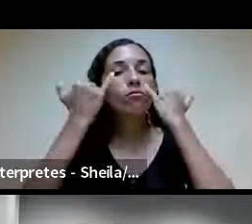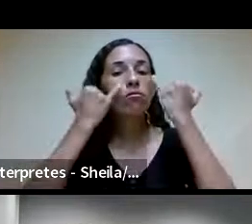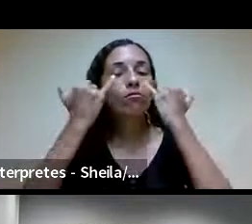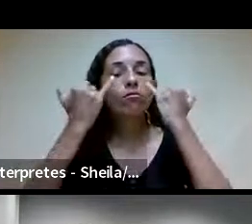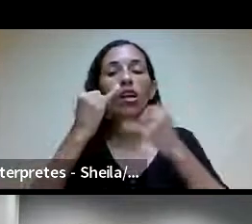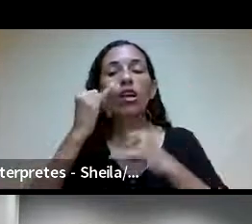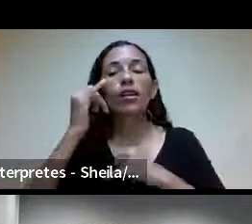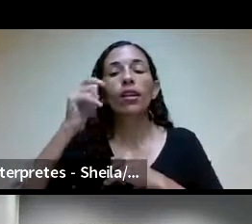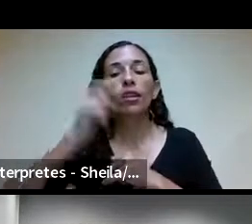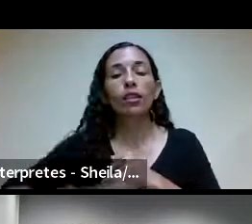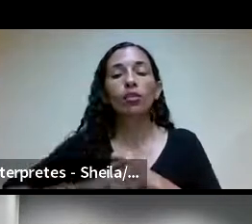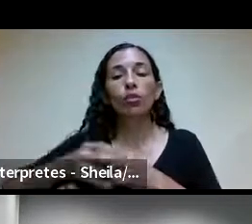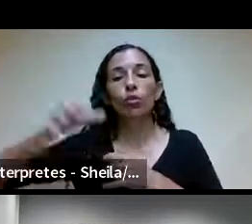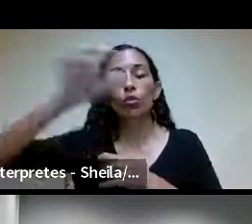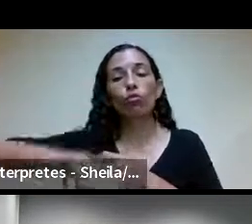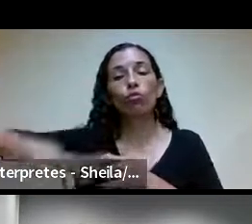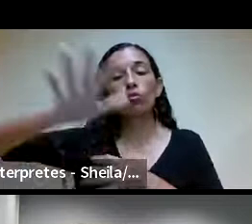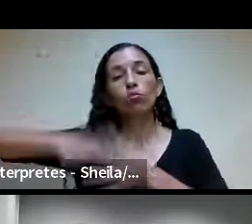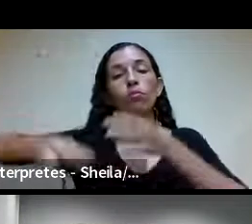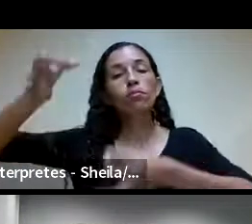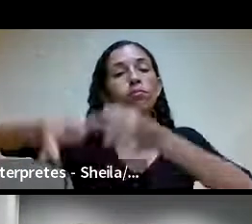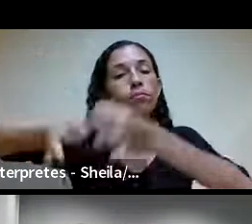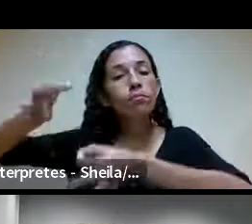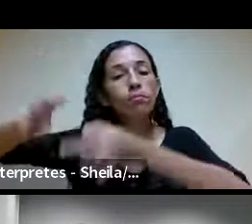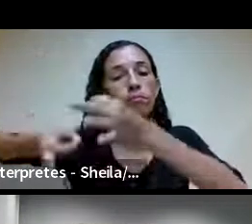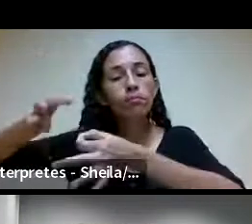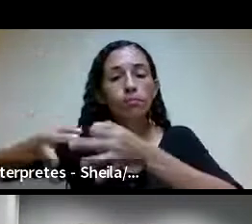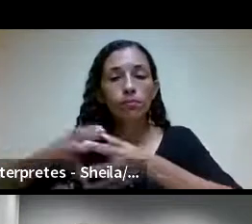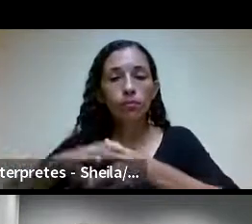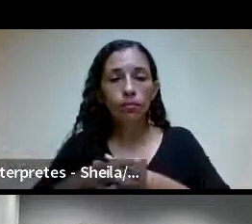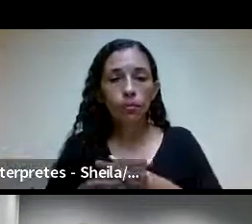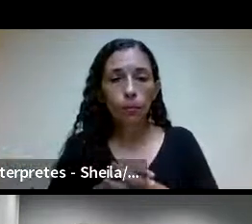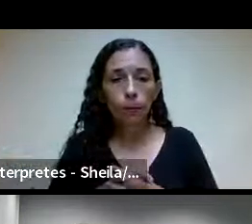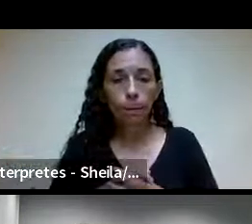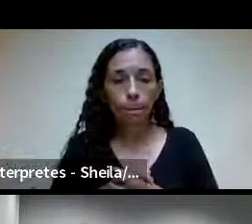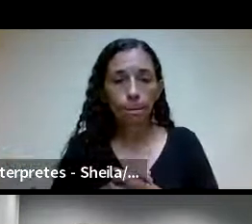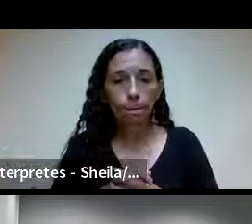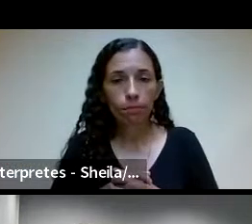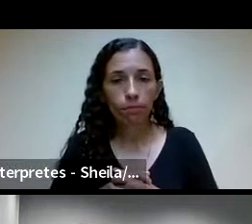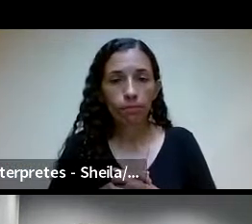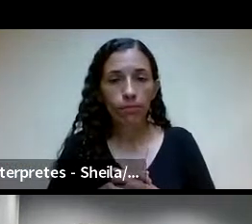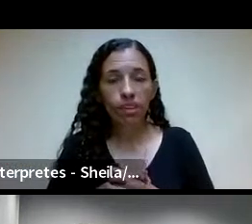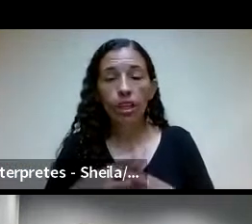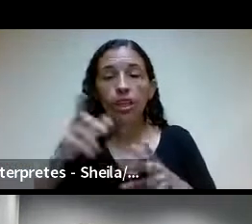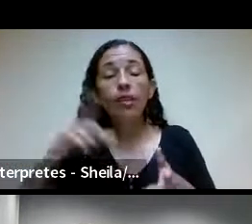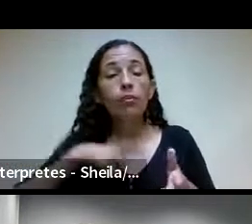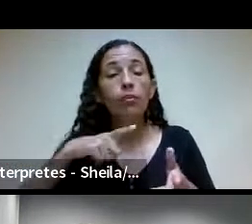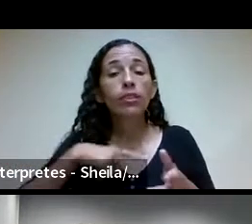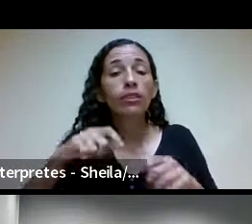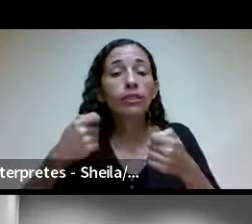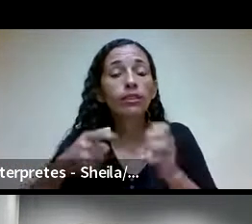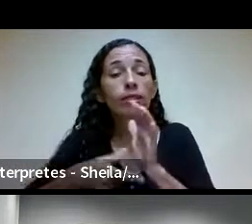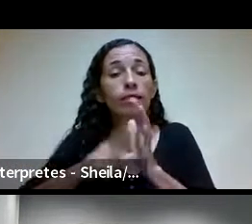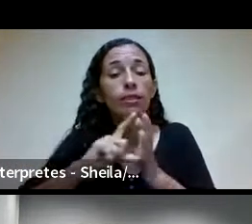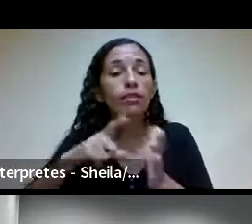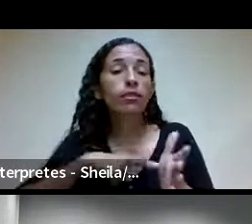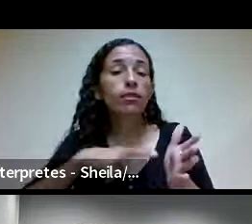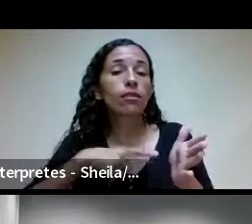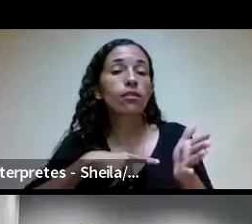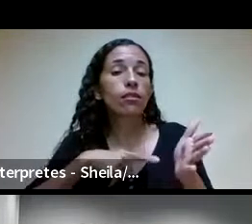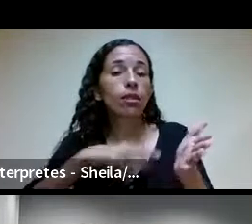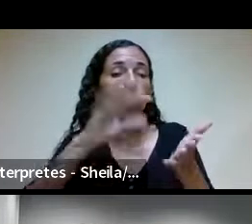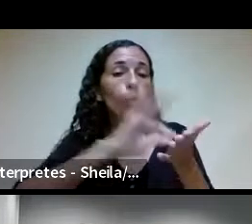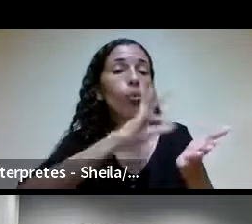de microempresa que é, que conforme consta nos autos, a ter um cadastro para receber comunicações